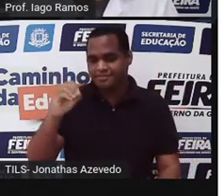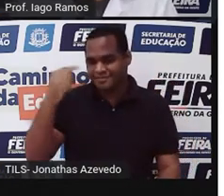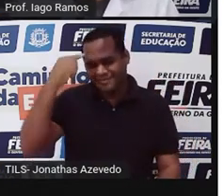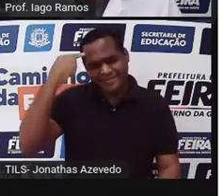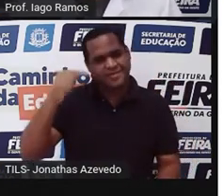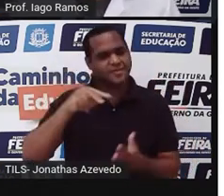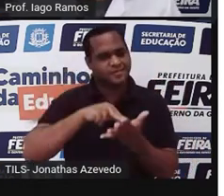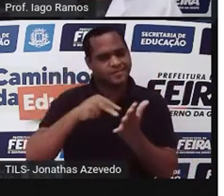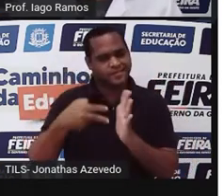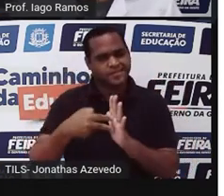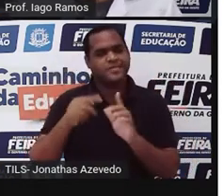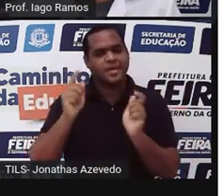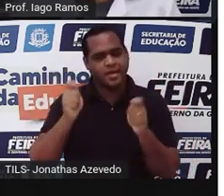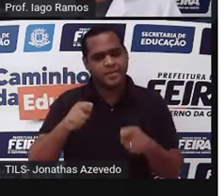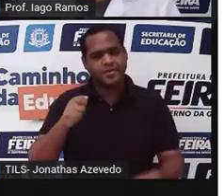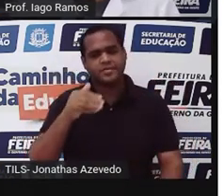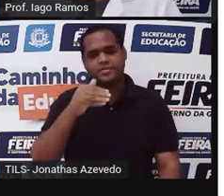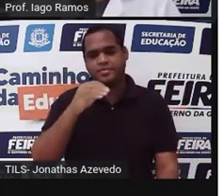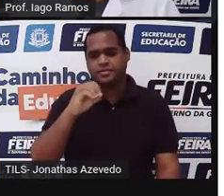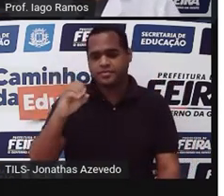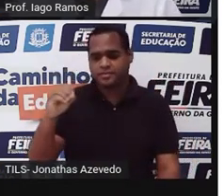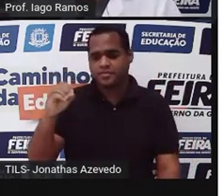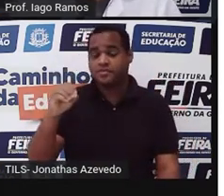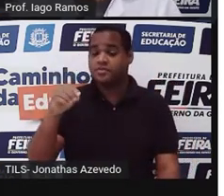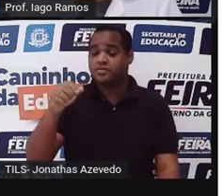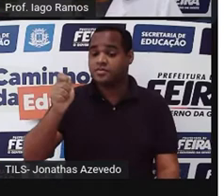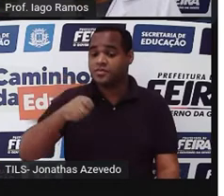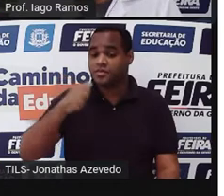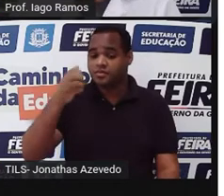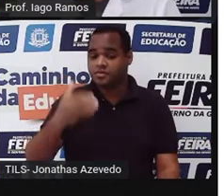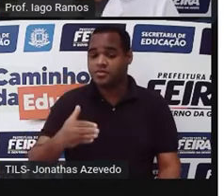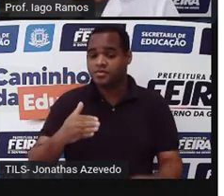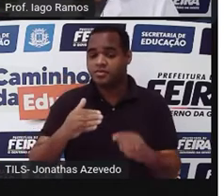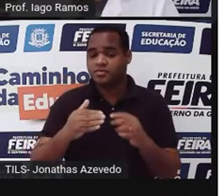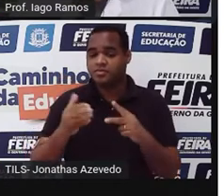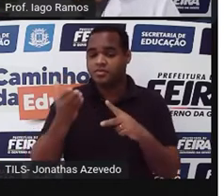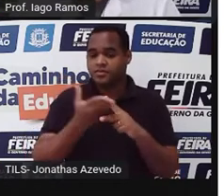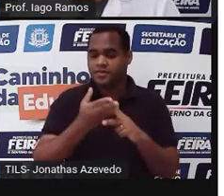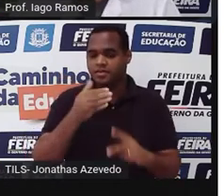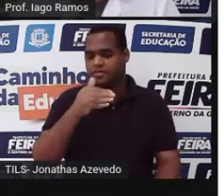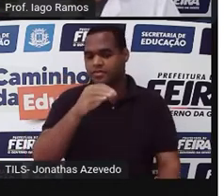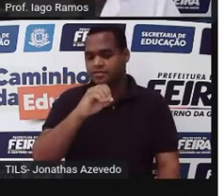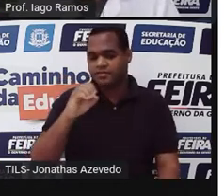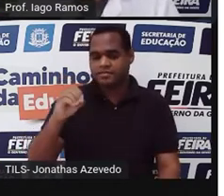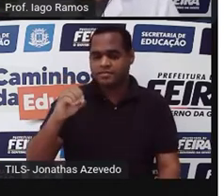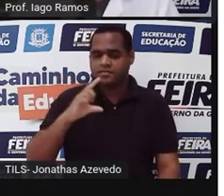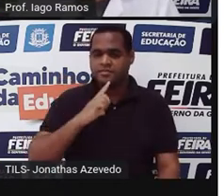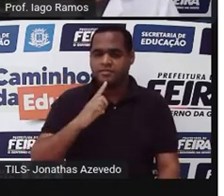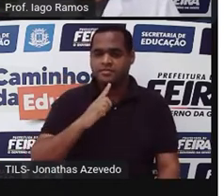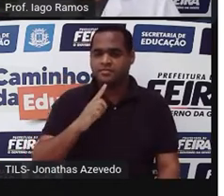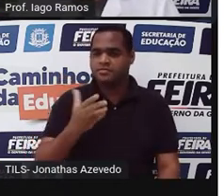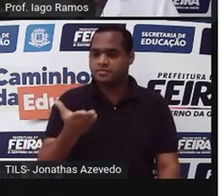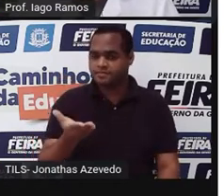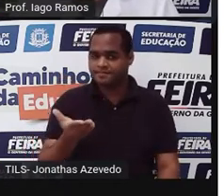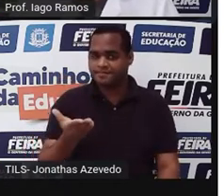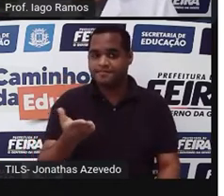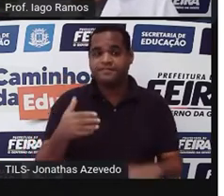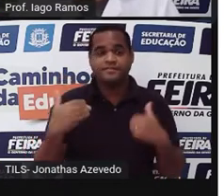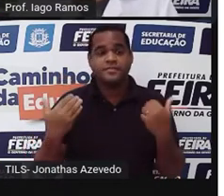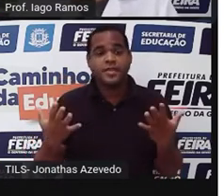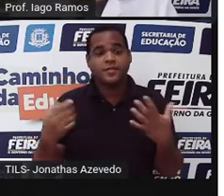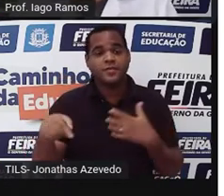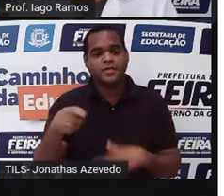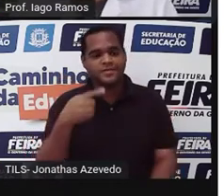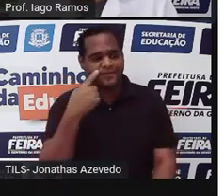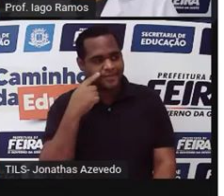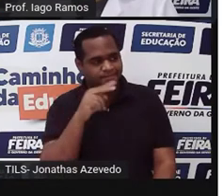porcentagem nada mais é do que dividir por 100 então quando a gente